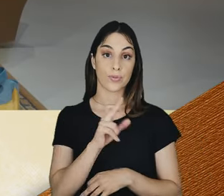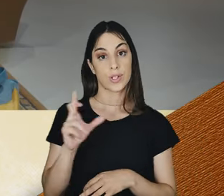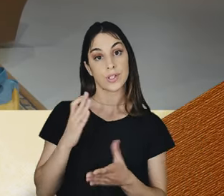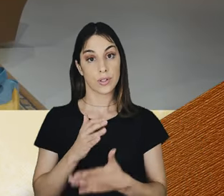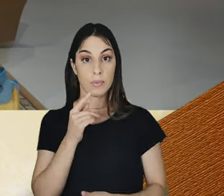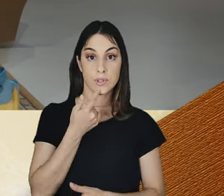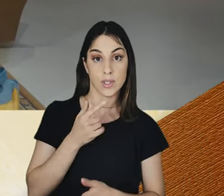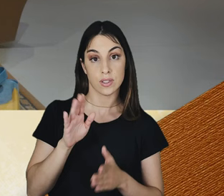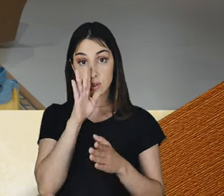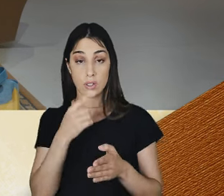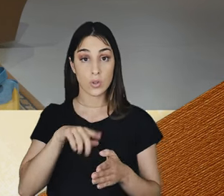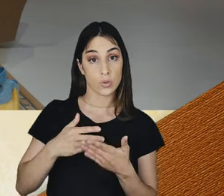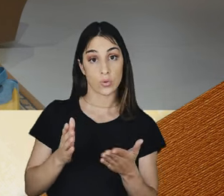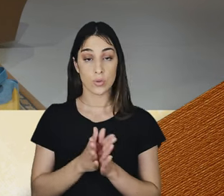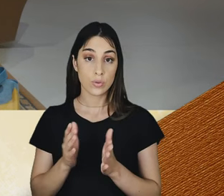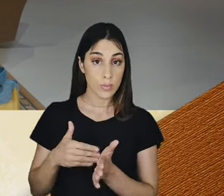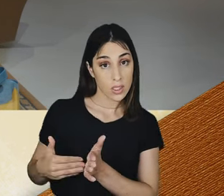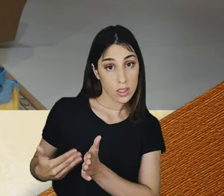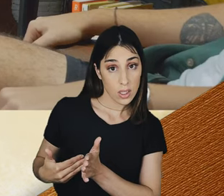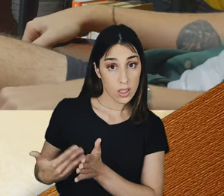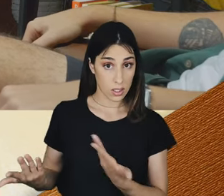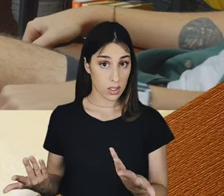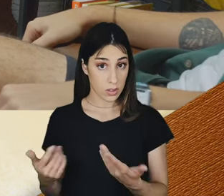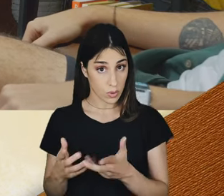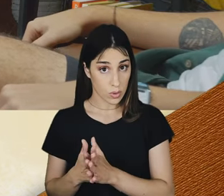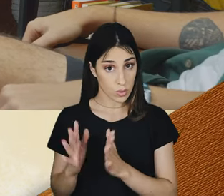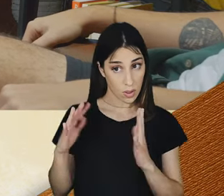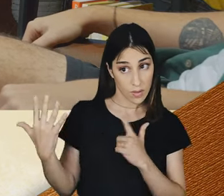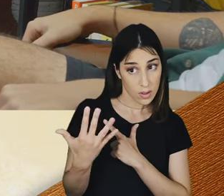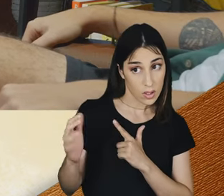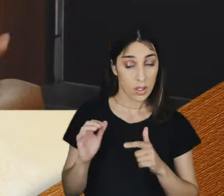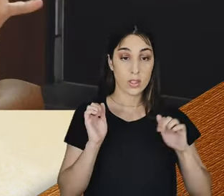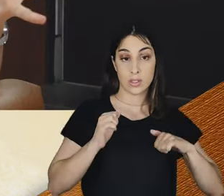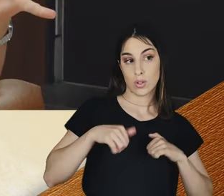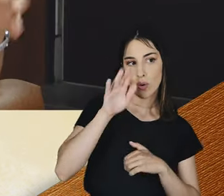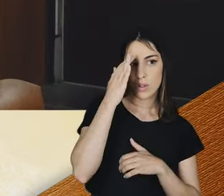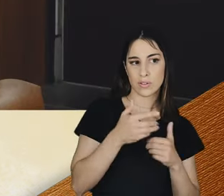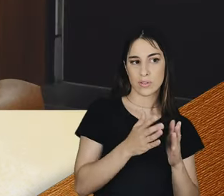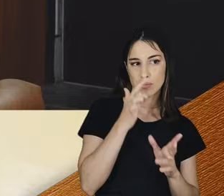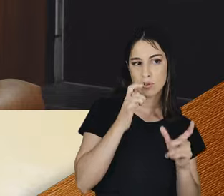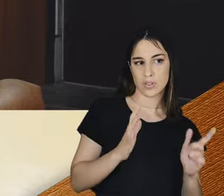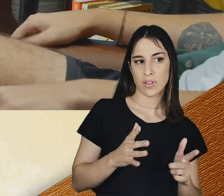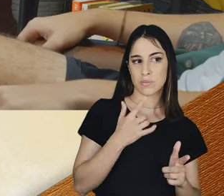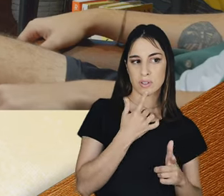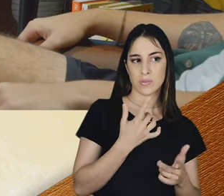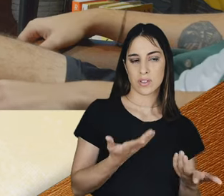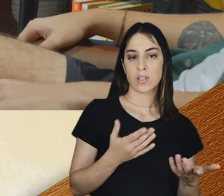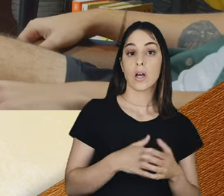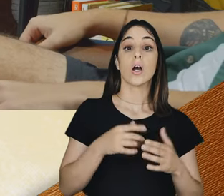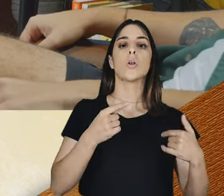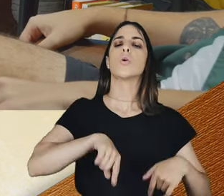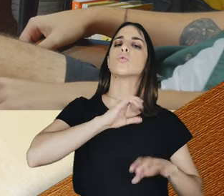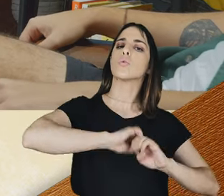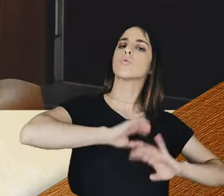estamos todos na mesma página, produção, estamos todos... A... Okay. Sim, eu acho que já estava toda a gente, João, mas o que é que nós podemos concluir acerca do jovem